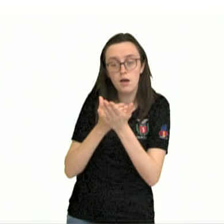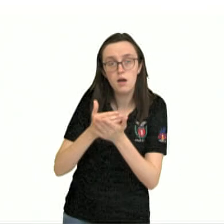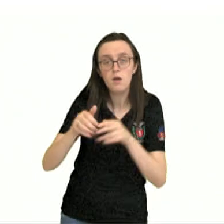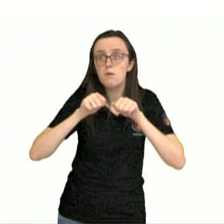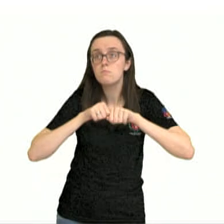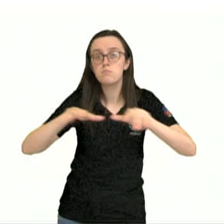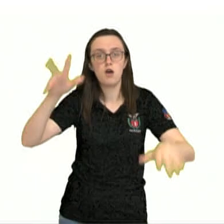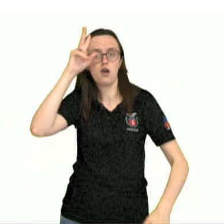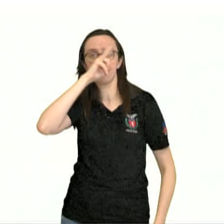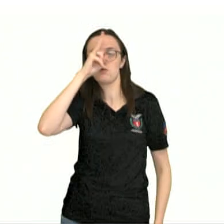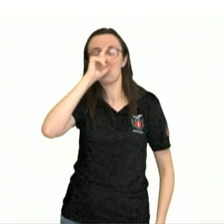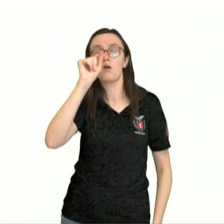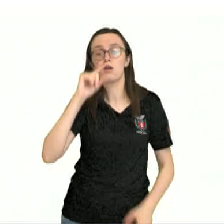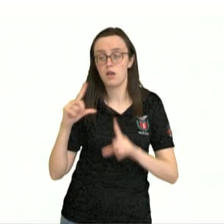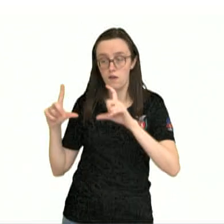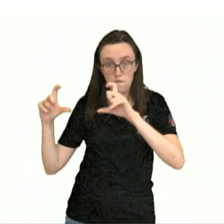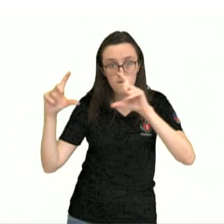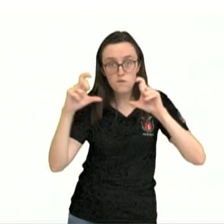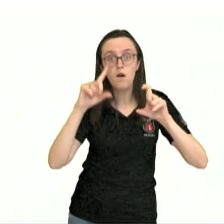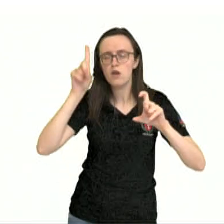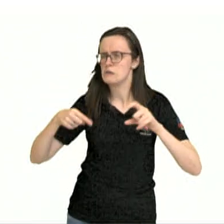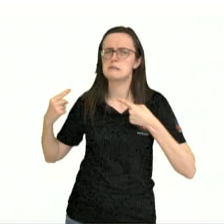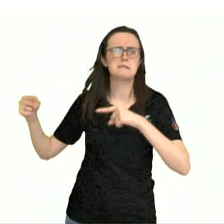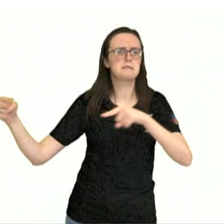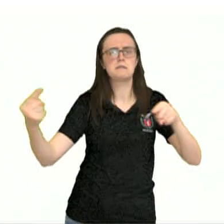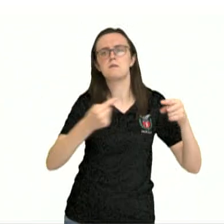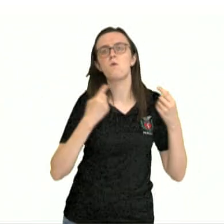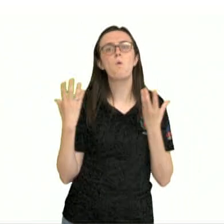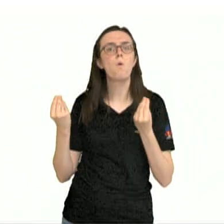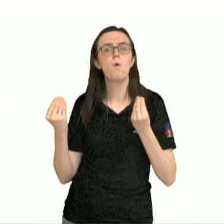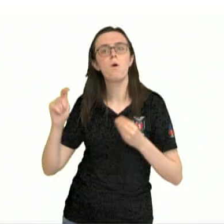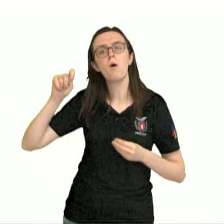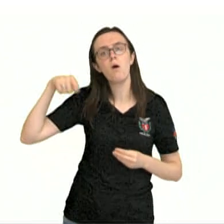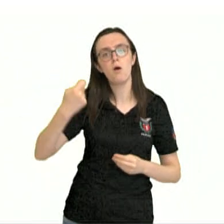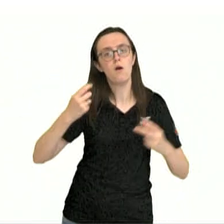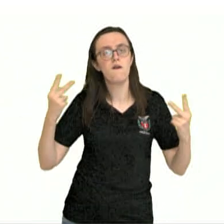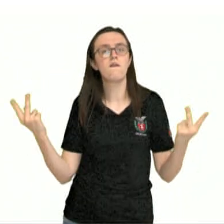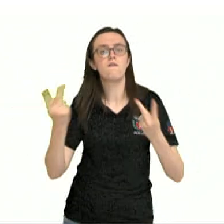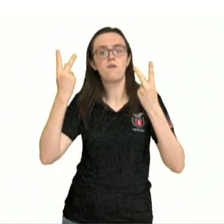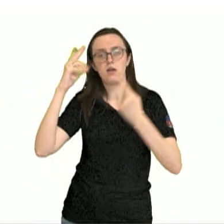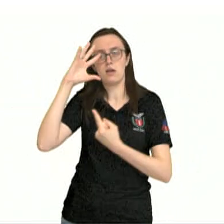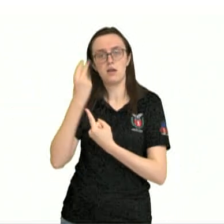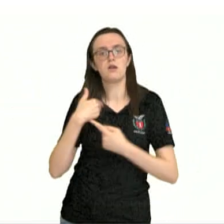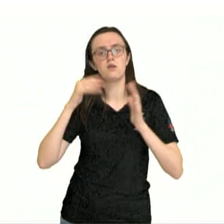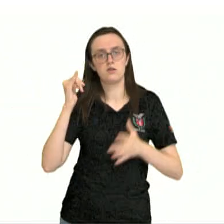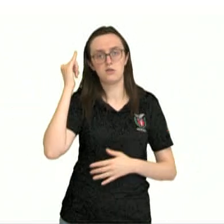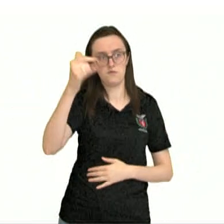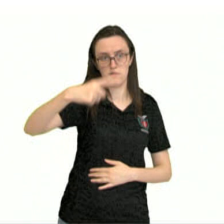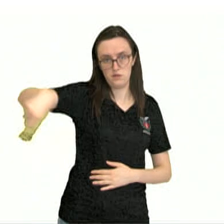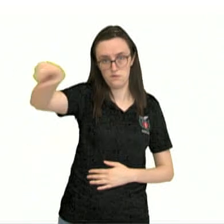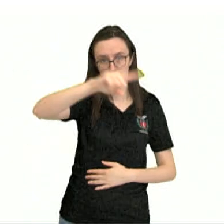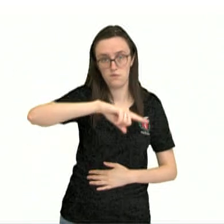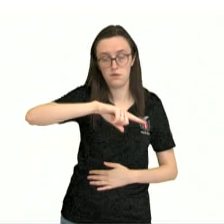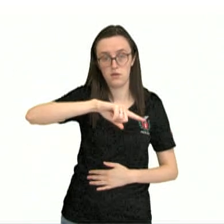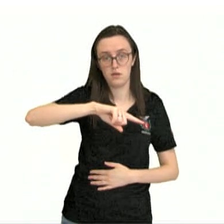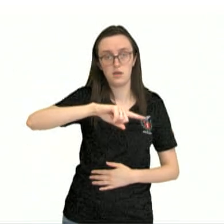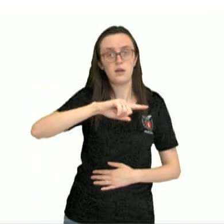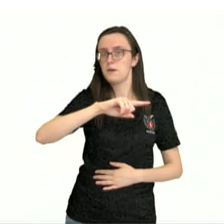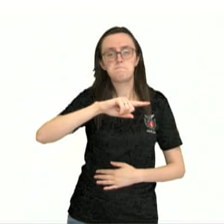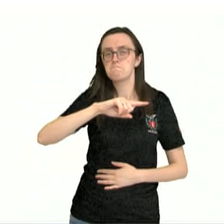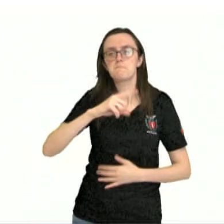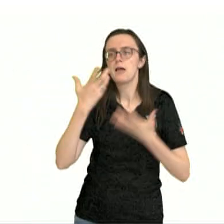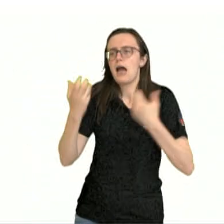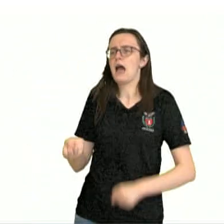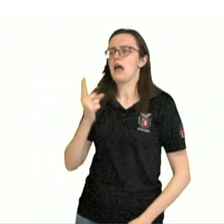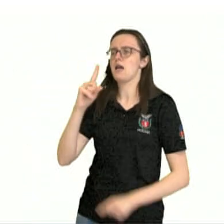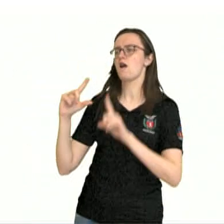evolução histórica, a fotografia foi alvo de muitas discussões em relação ao seu valor artístico, como eu disse a vocês. Negavam publicamente a